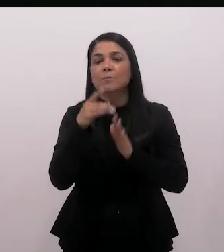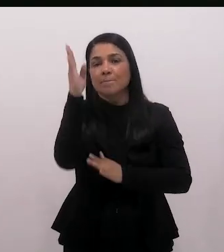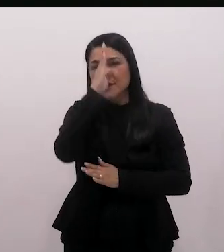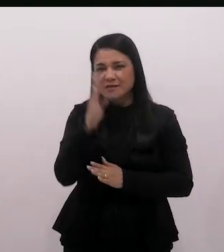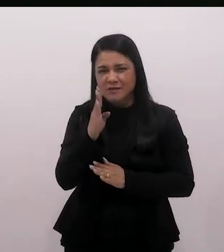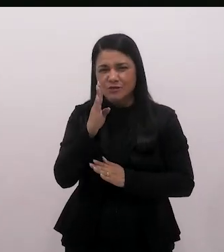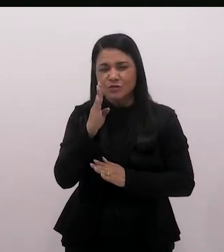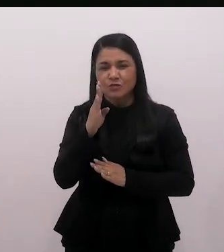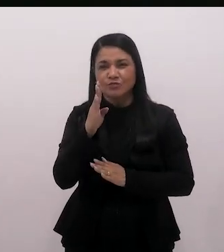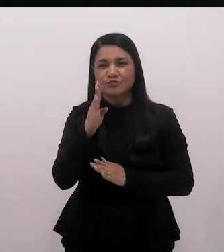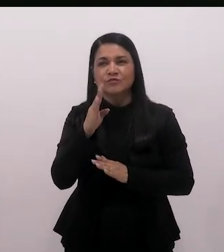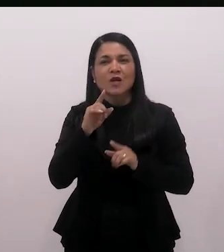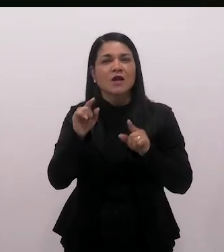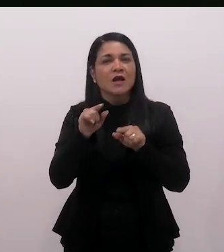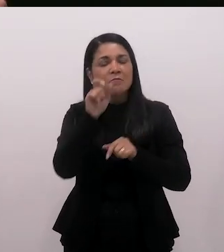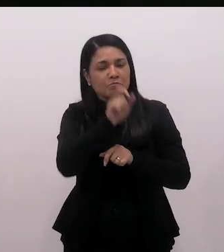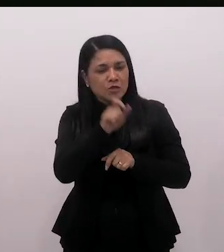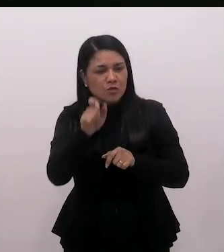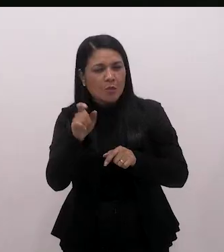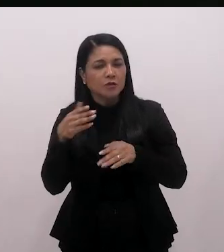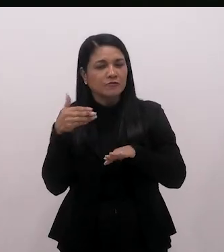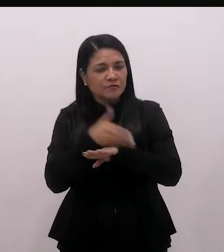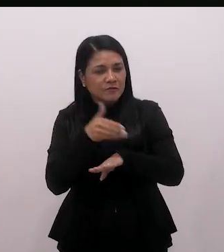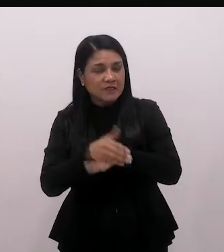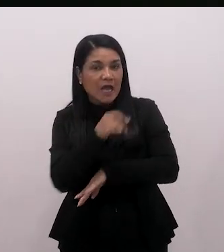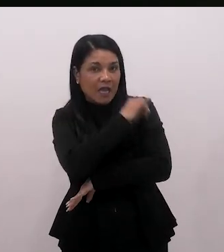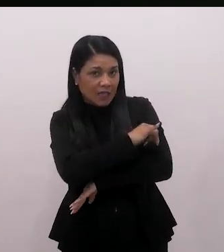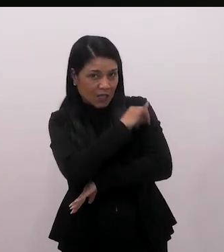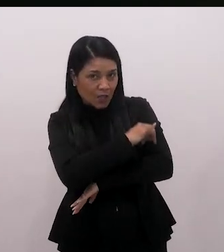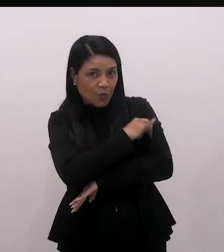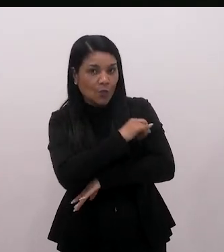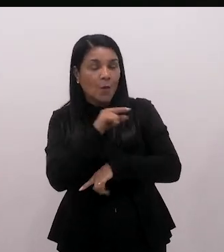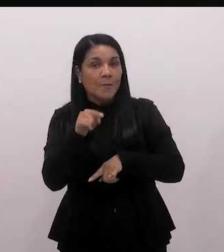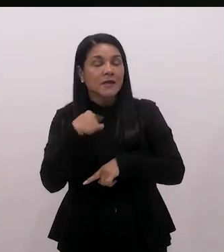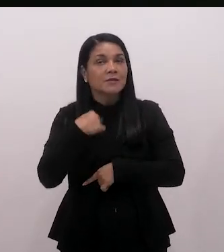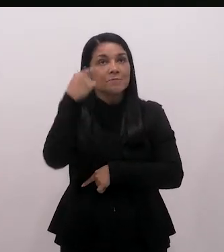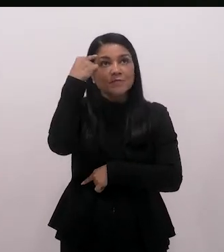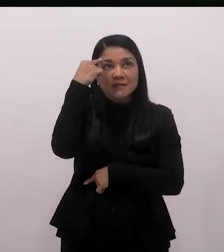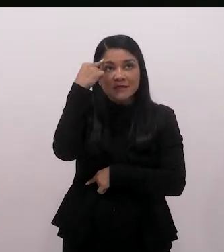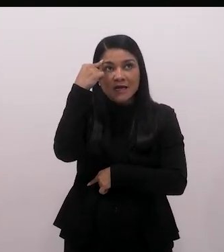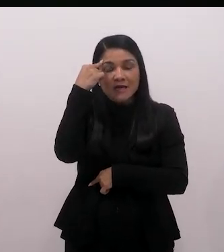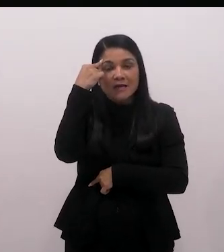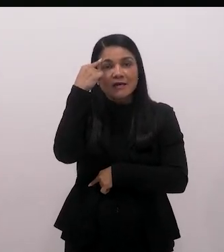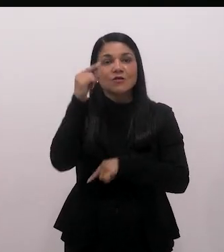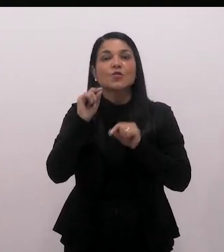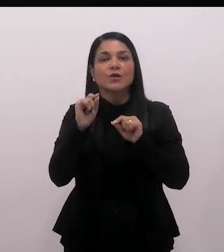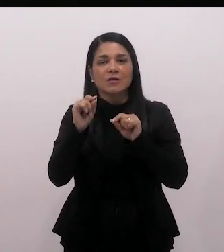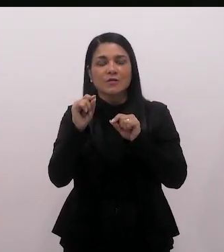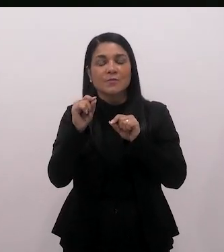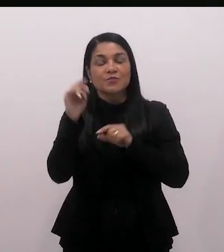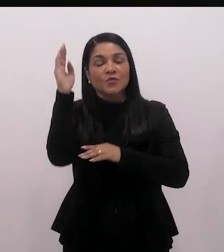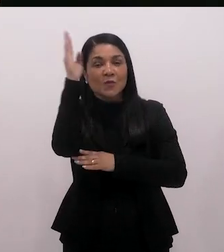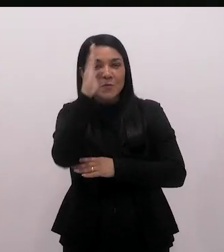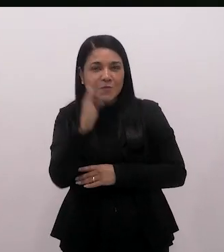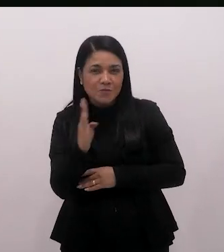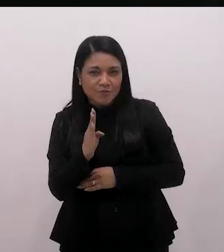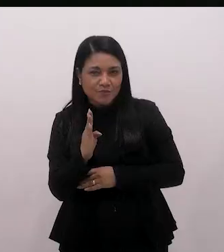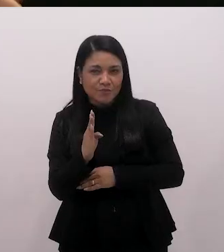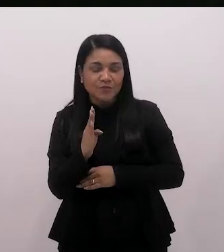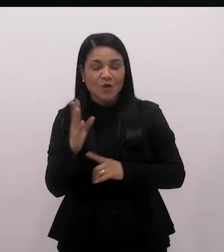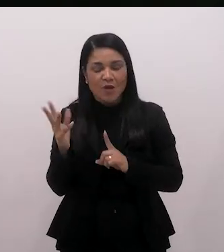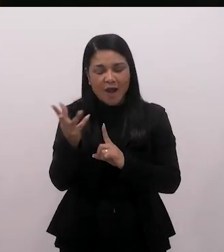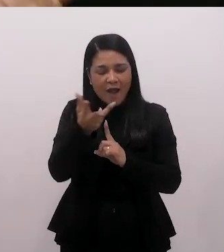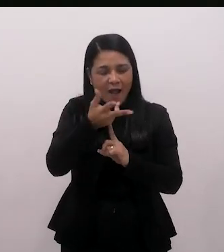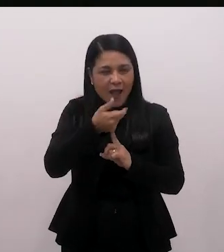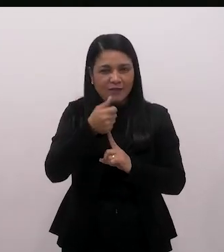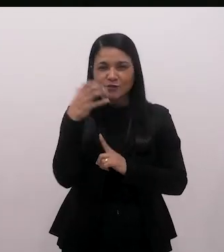podem ter o maior receio de vir ao Rio de Janeiro e tudo mais, mas isso é quando as pessoas estão a pensar. Inconscientemente, o Brasil, através da